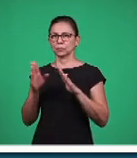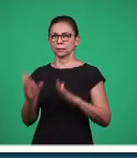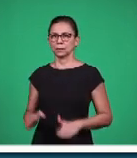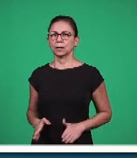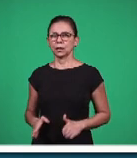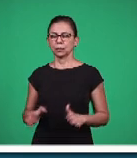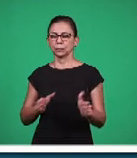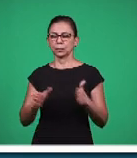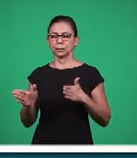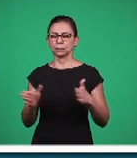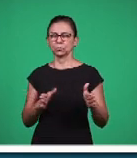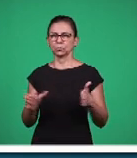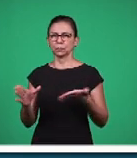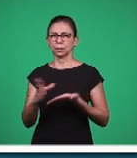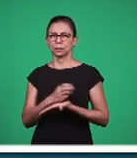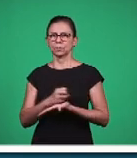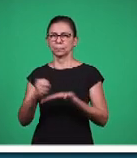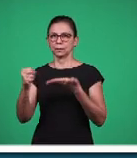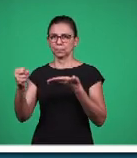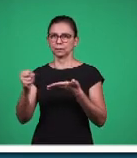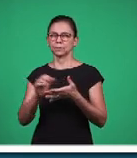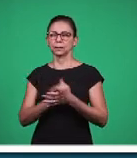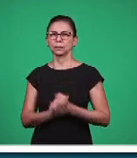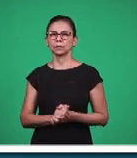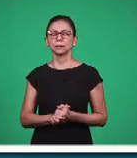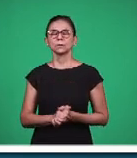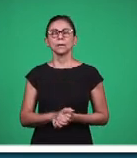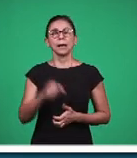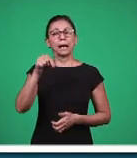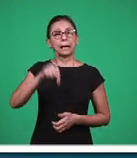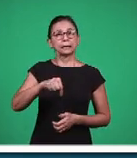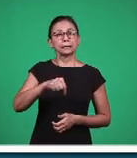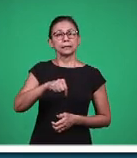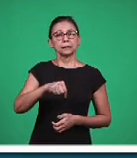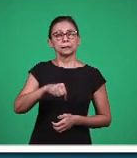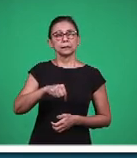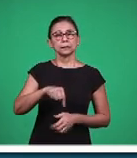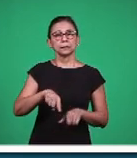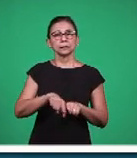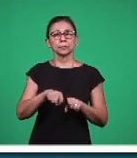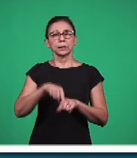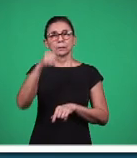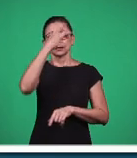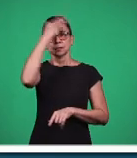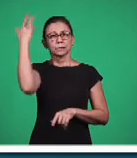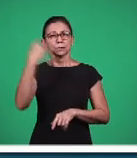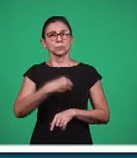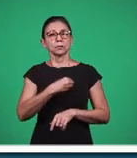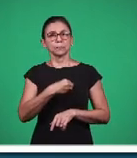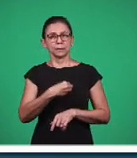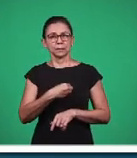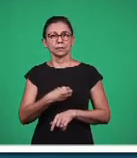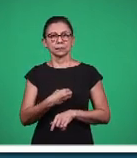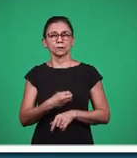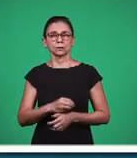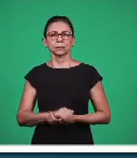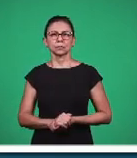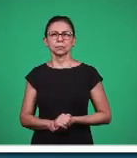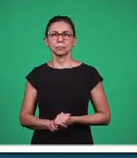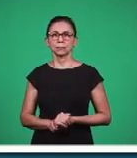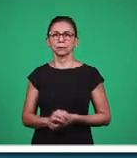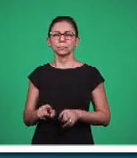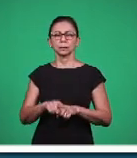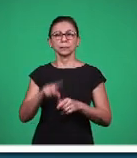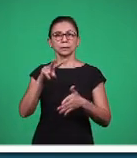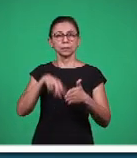como temos alguns irmãos aqui. Ótimo. Nós podemos ler com a igreja, aproveitar. Ótimo. Não é? Vamos ler com a igreja?